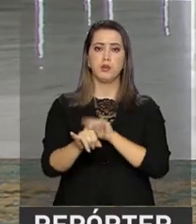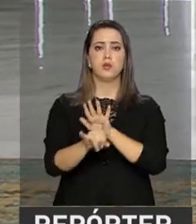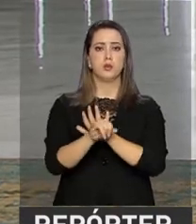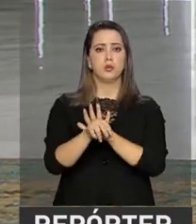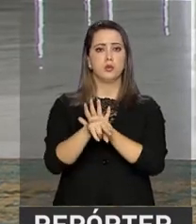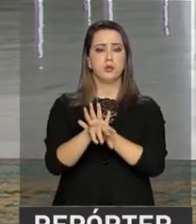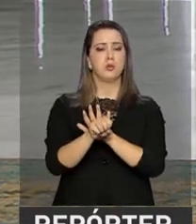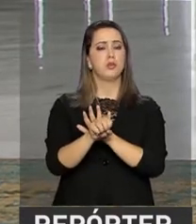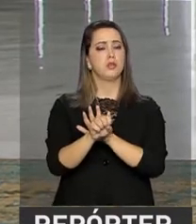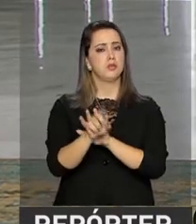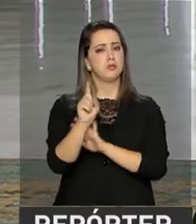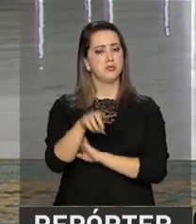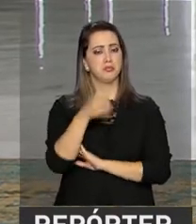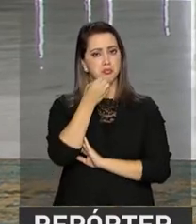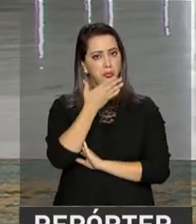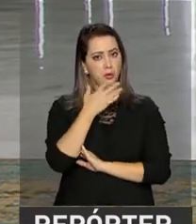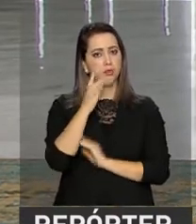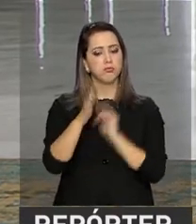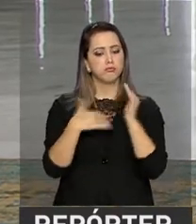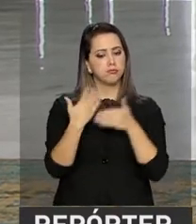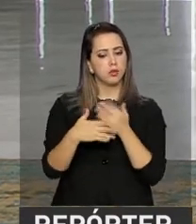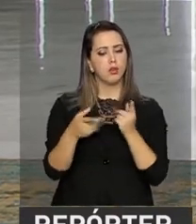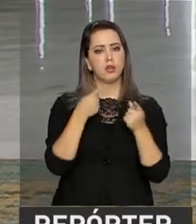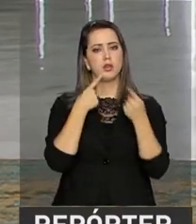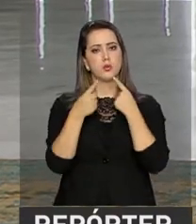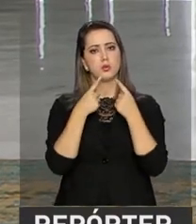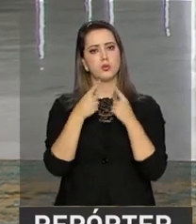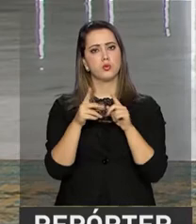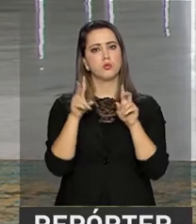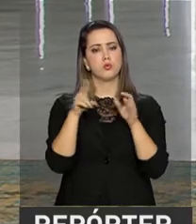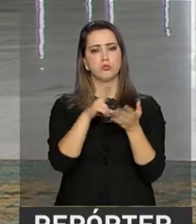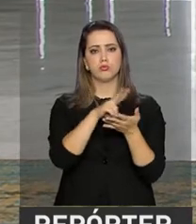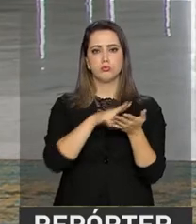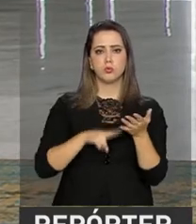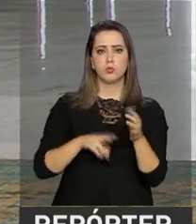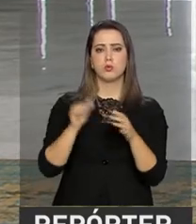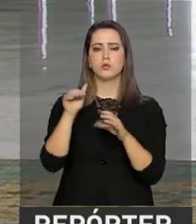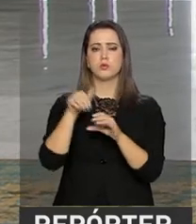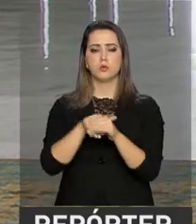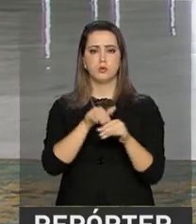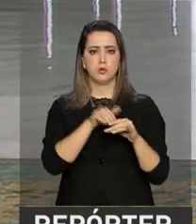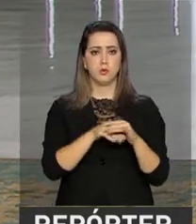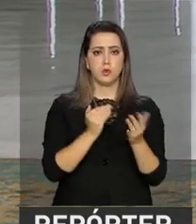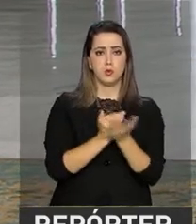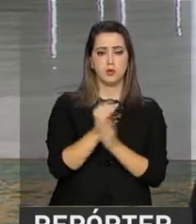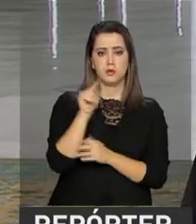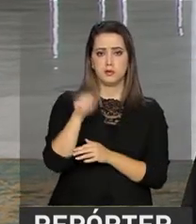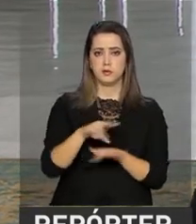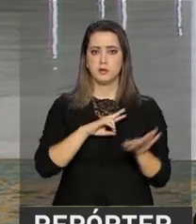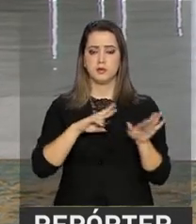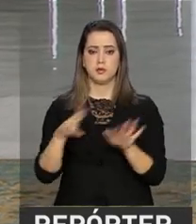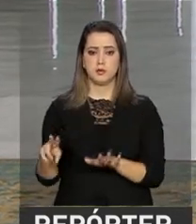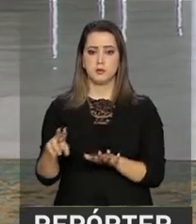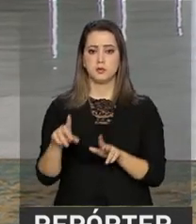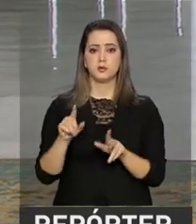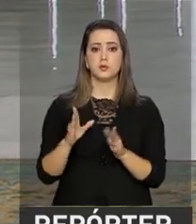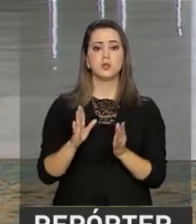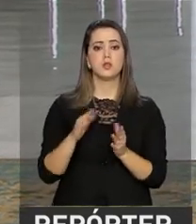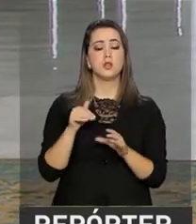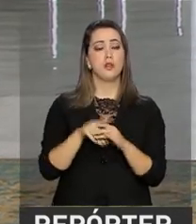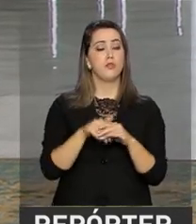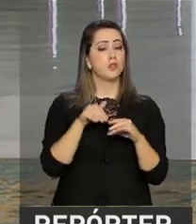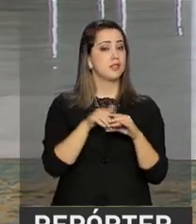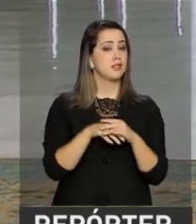bem e que a expectativa é que a discussão do texto comece nesta semana no plenário da câmara dos deputados e que a votação